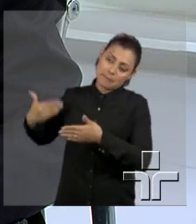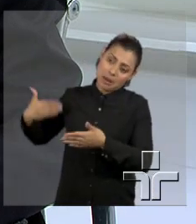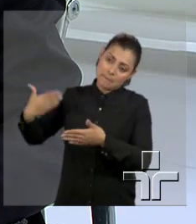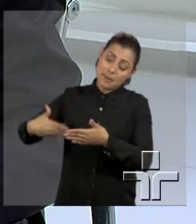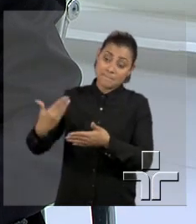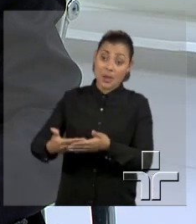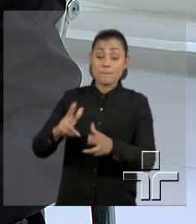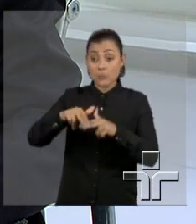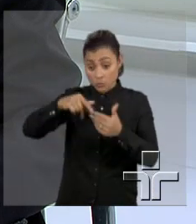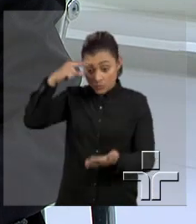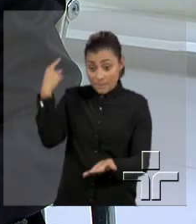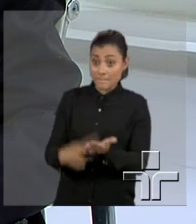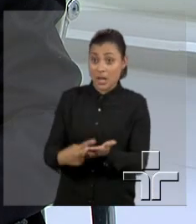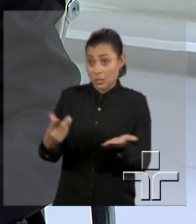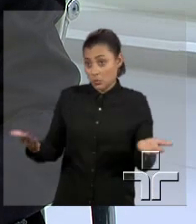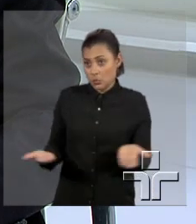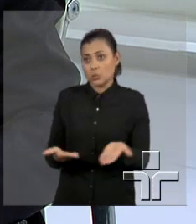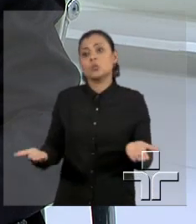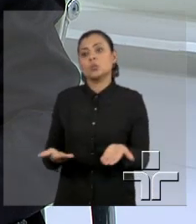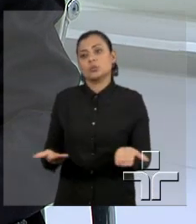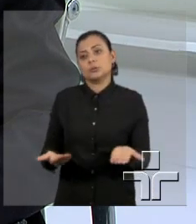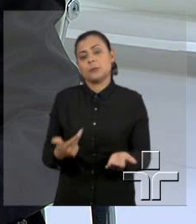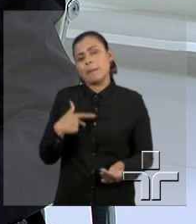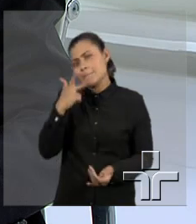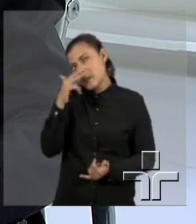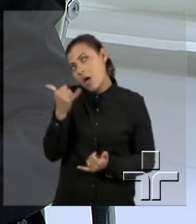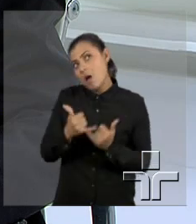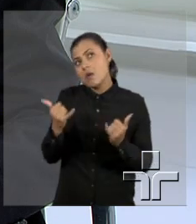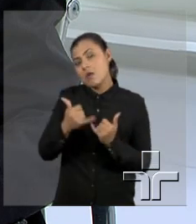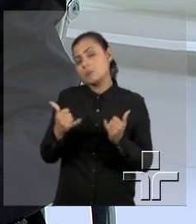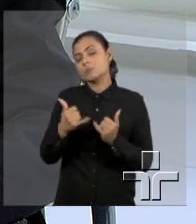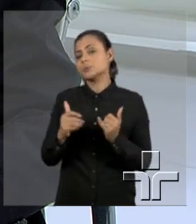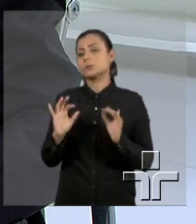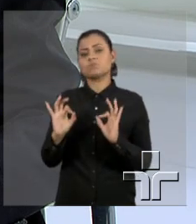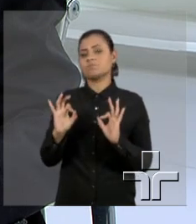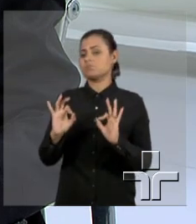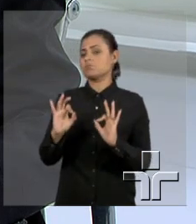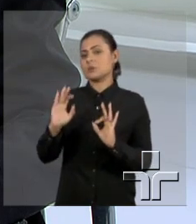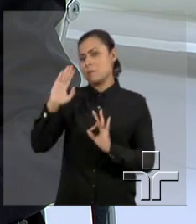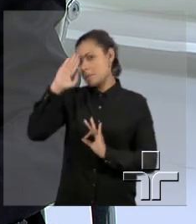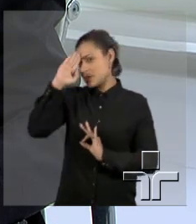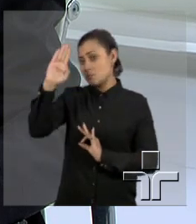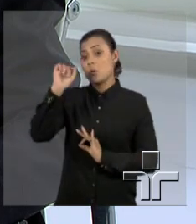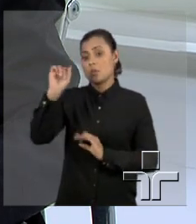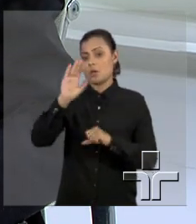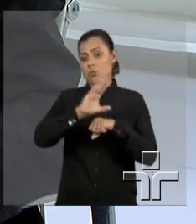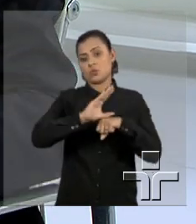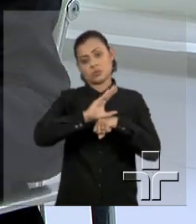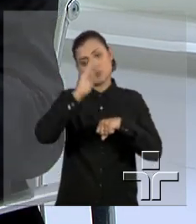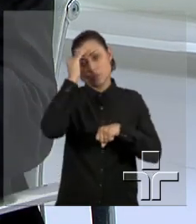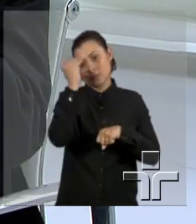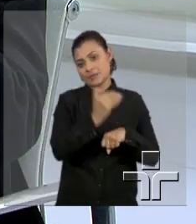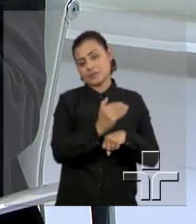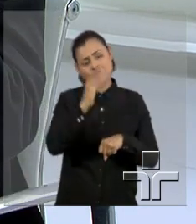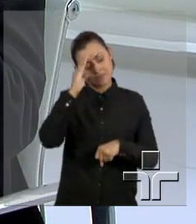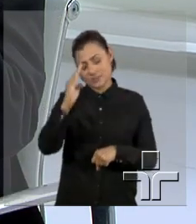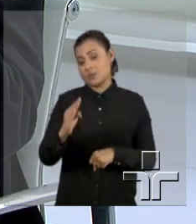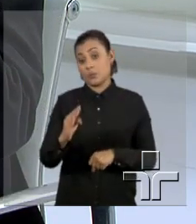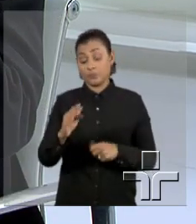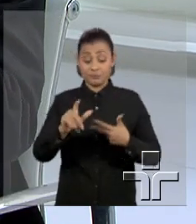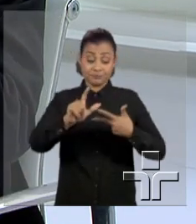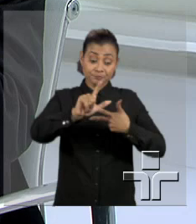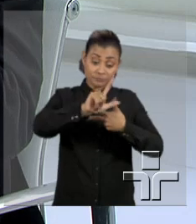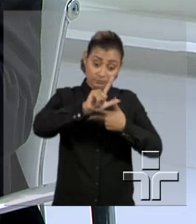o pacto que me parece imperioso é o de cumprir a Constituição. O legislativo,